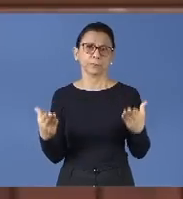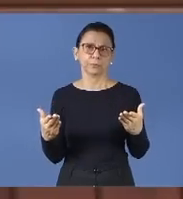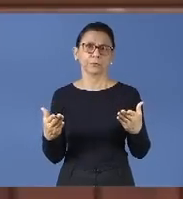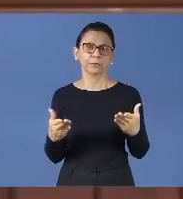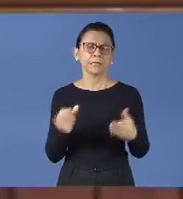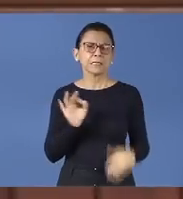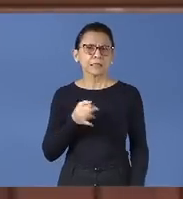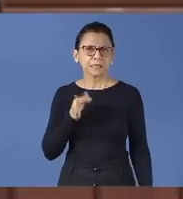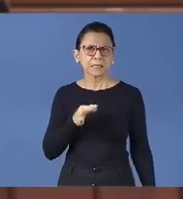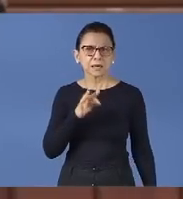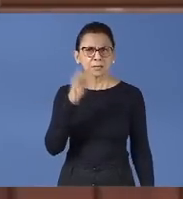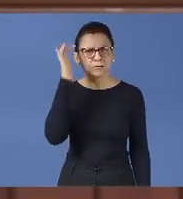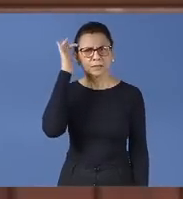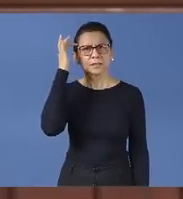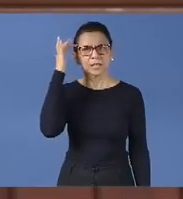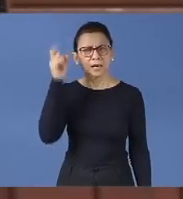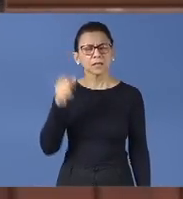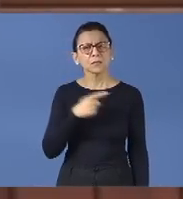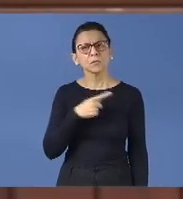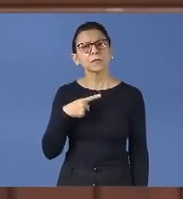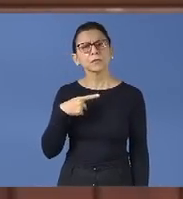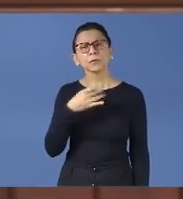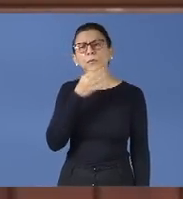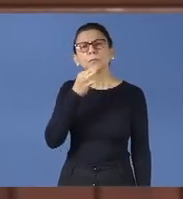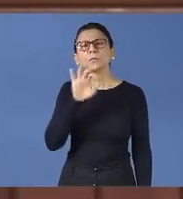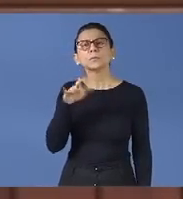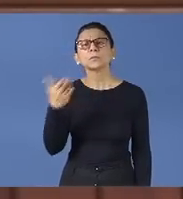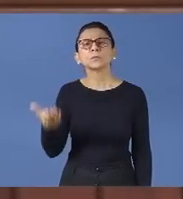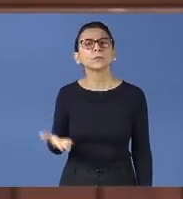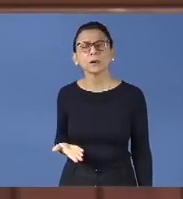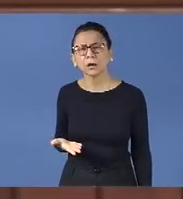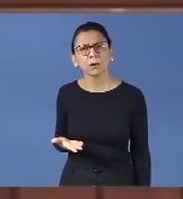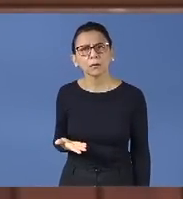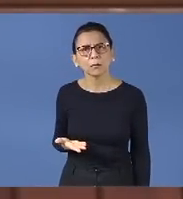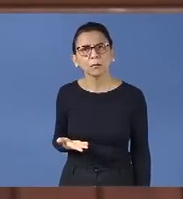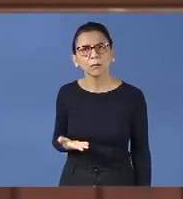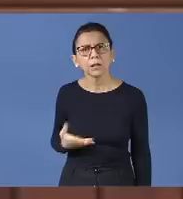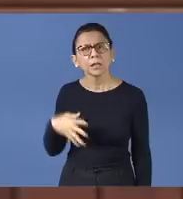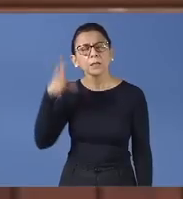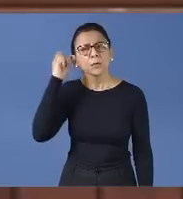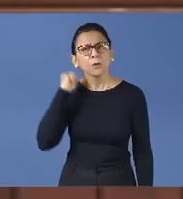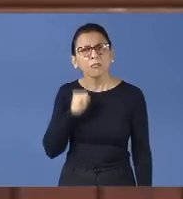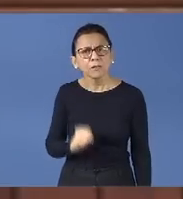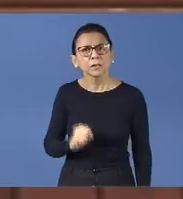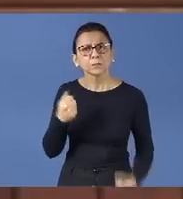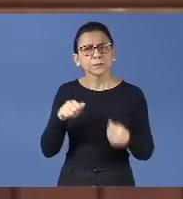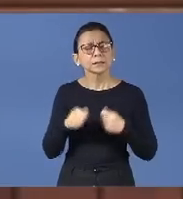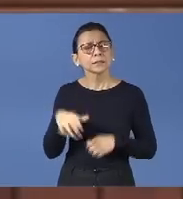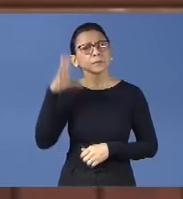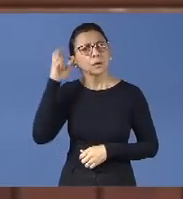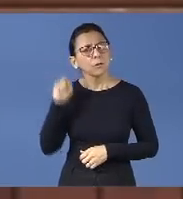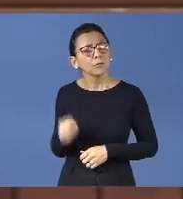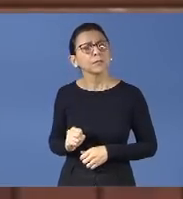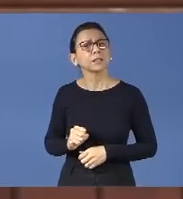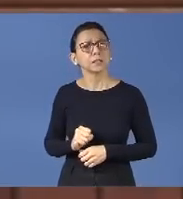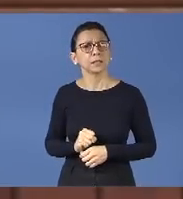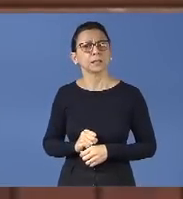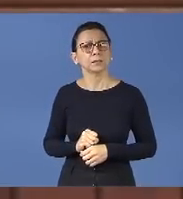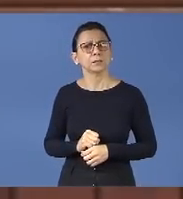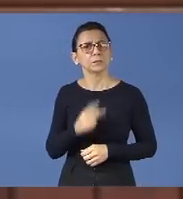E o pastor acha que isso está certo? Ele está me ouvindo, ele precisa ouvir. Porque